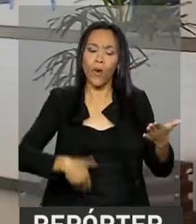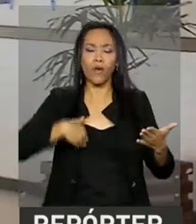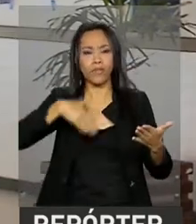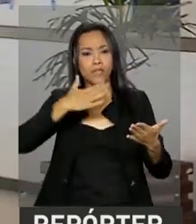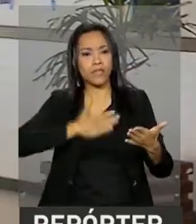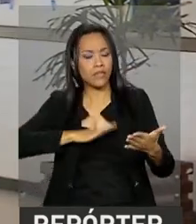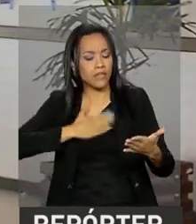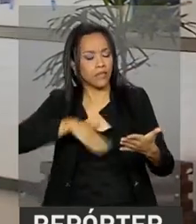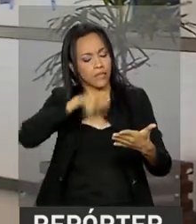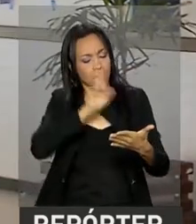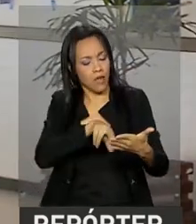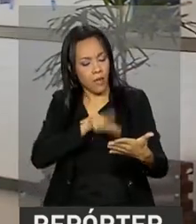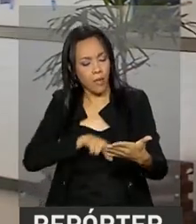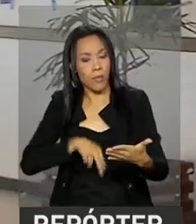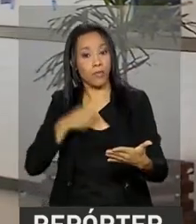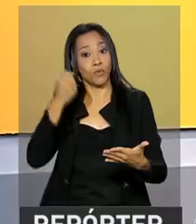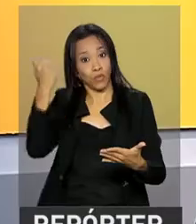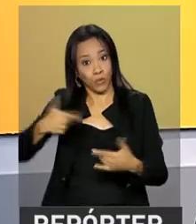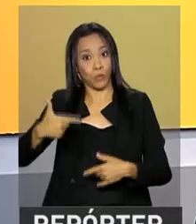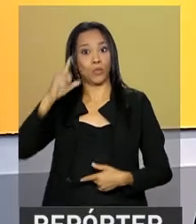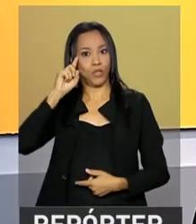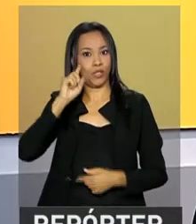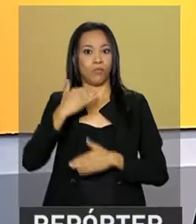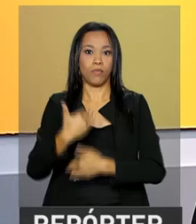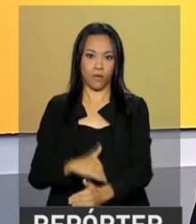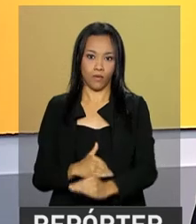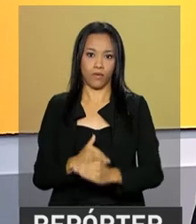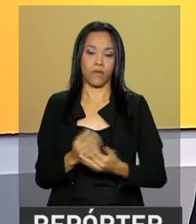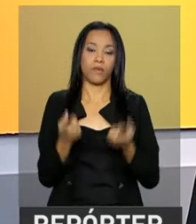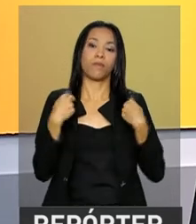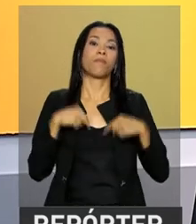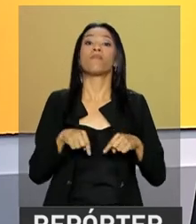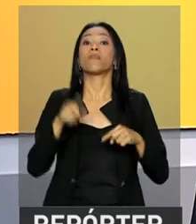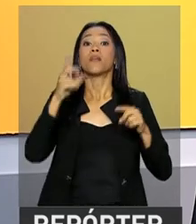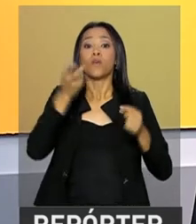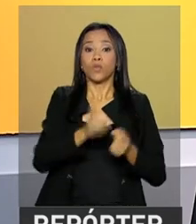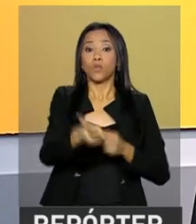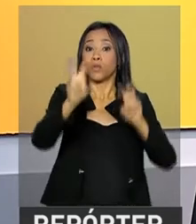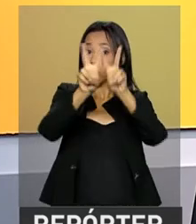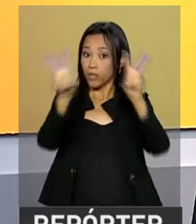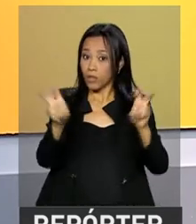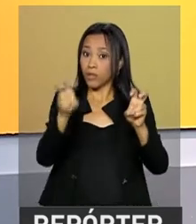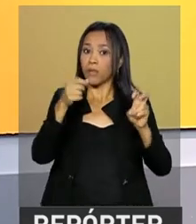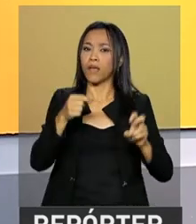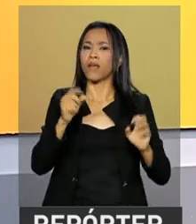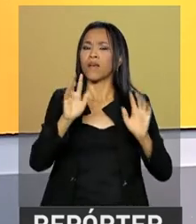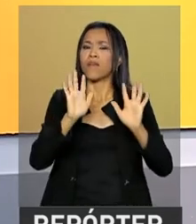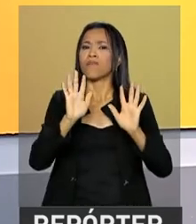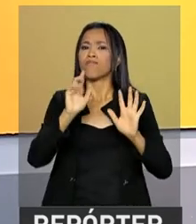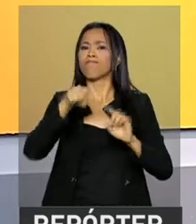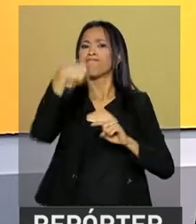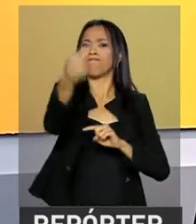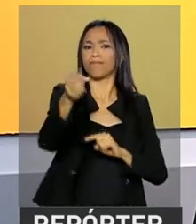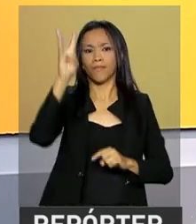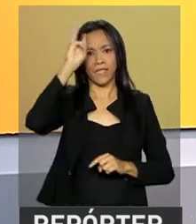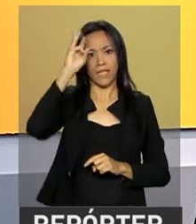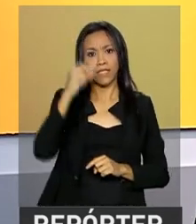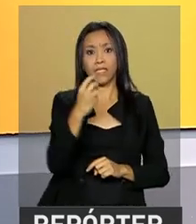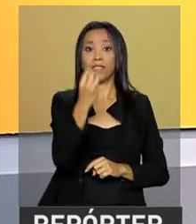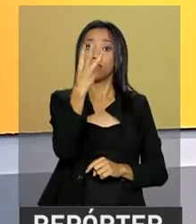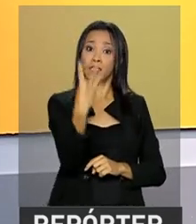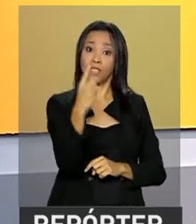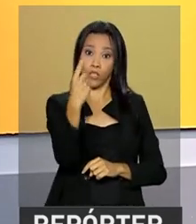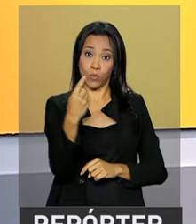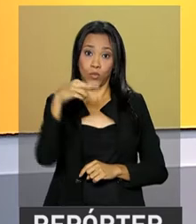sobretudo para o segundo dia ainda falando de educação termina na próxima terça feira 31 de maio o prazo